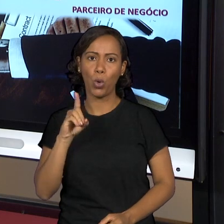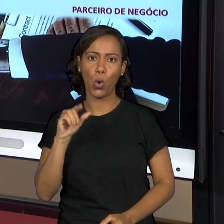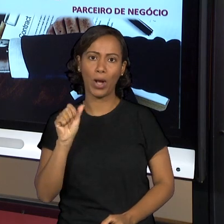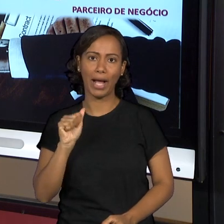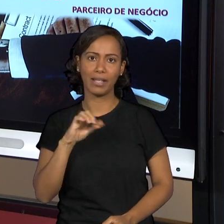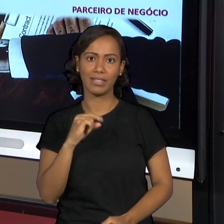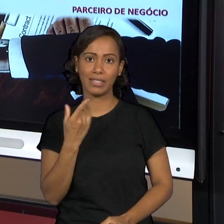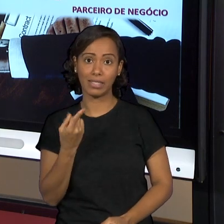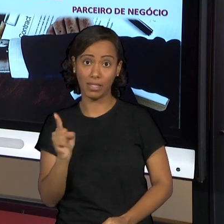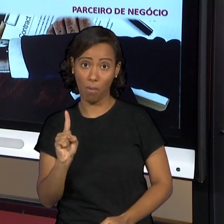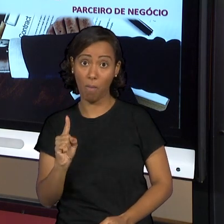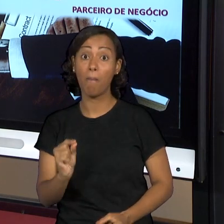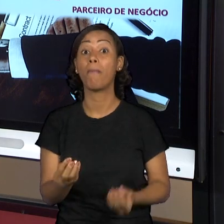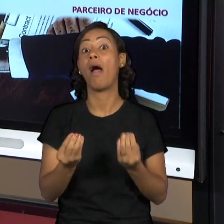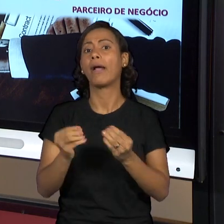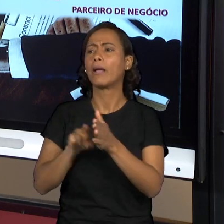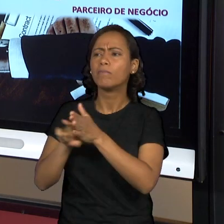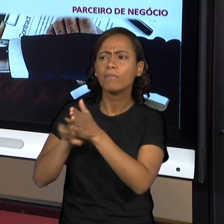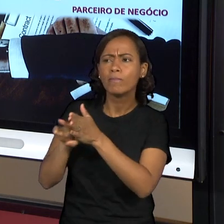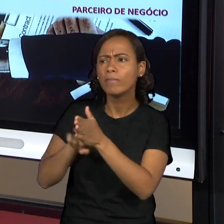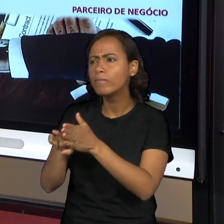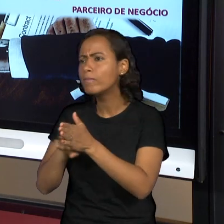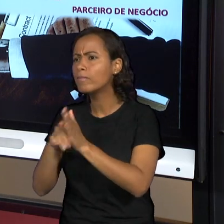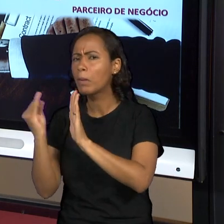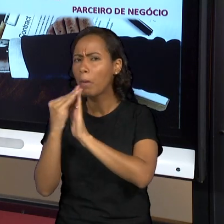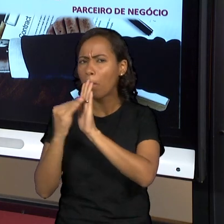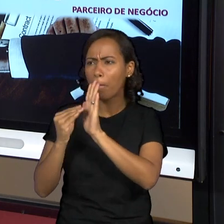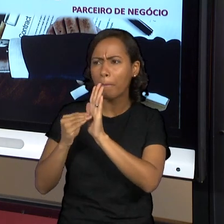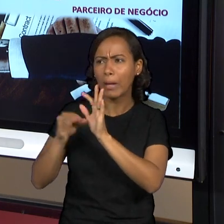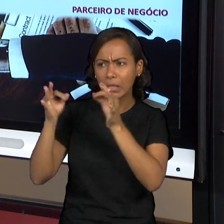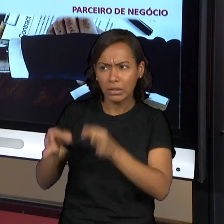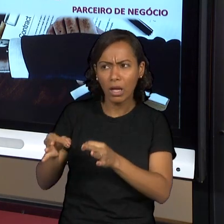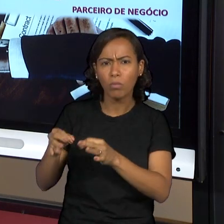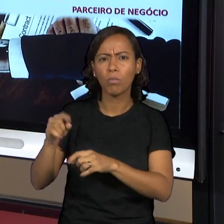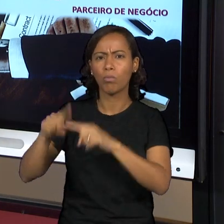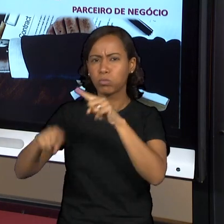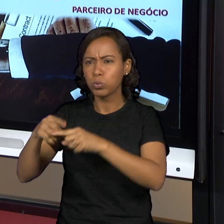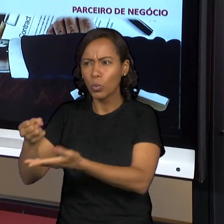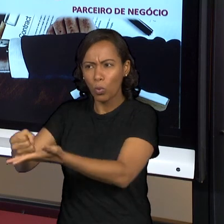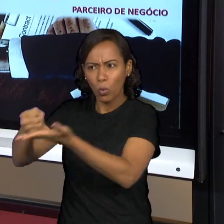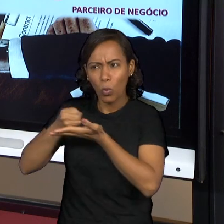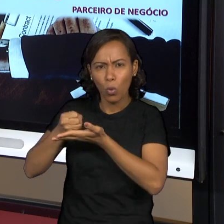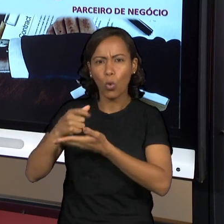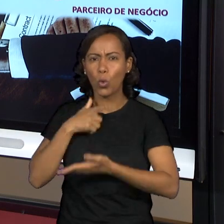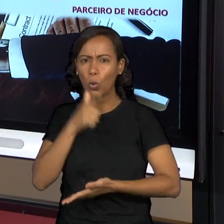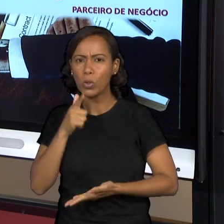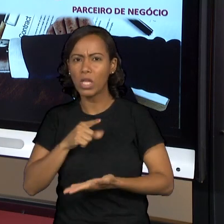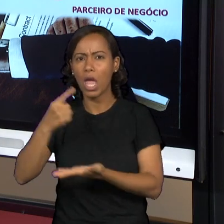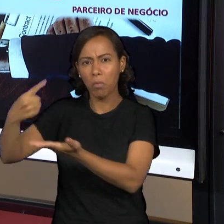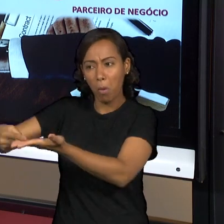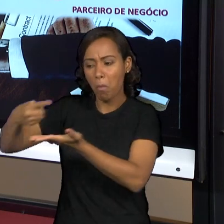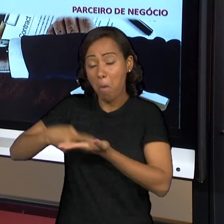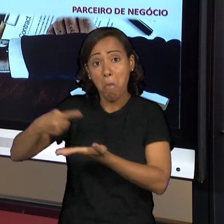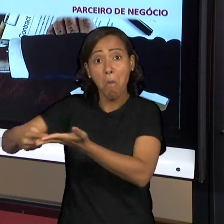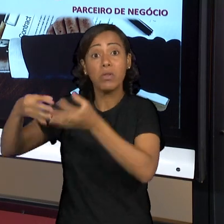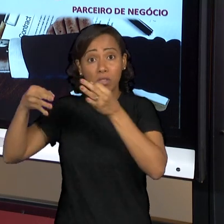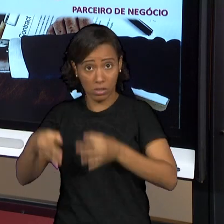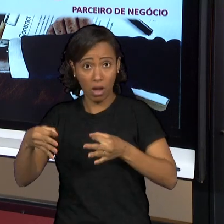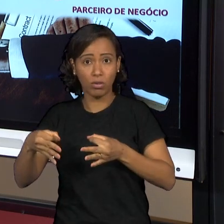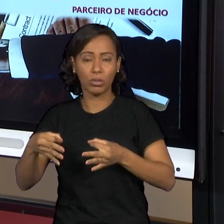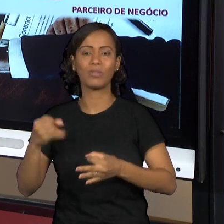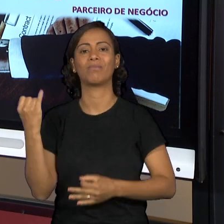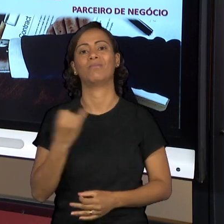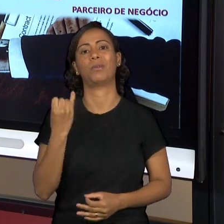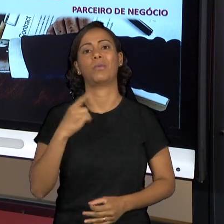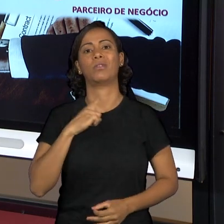tanto a capacidade de fornecimento, quanto vai avaliar as características do produto, o funcionamento do produto no qual